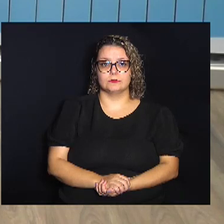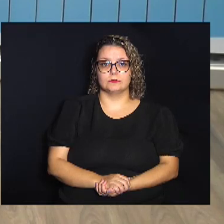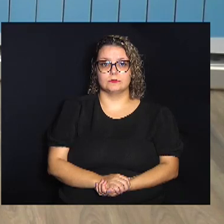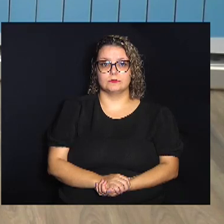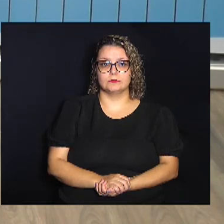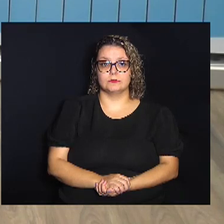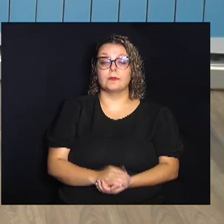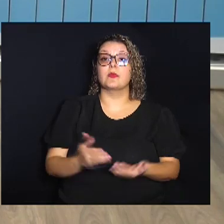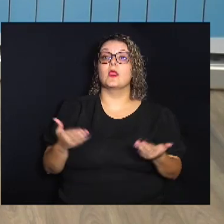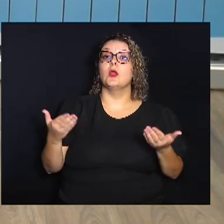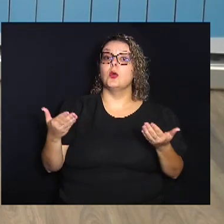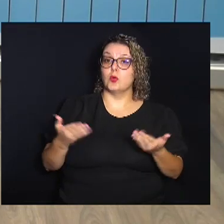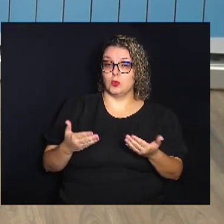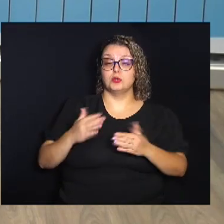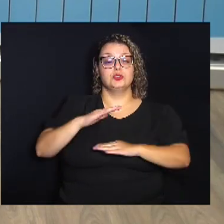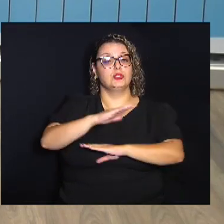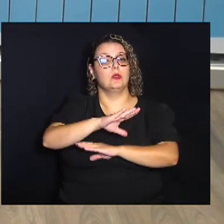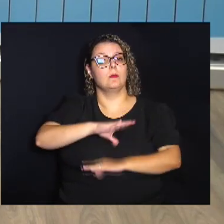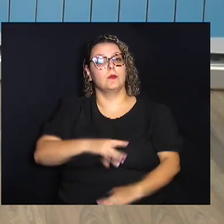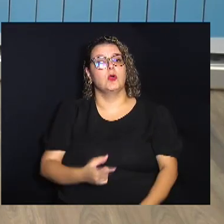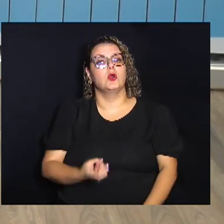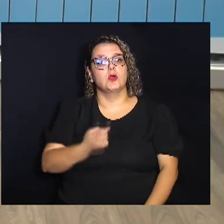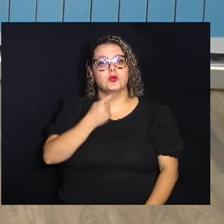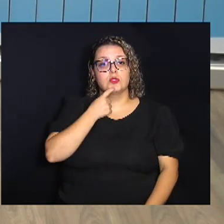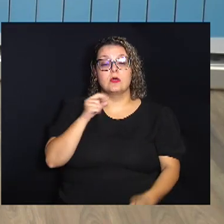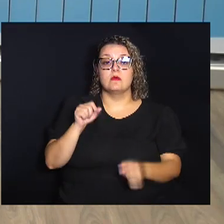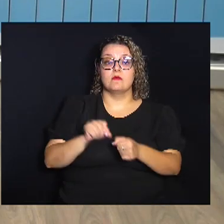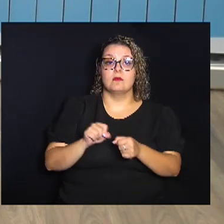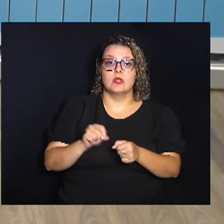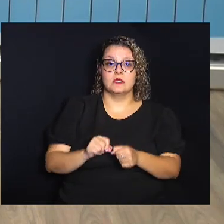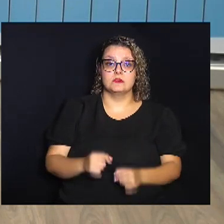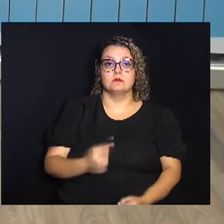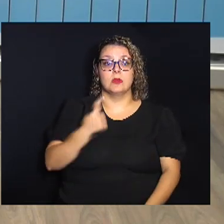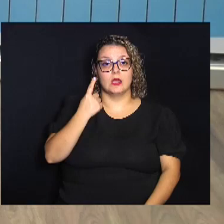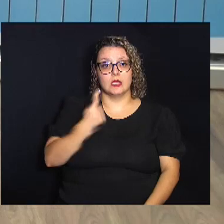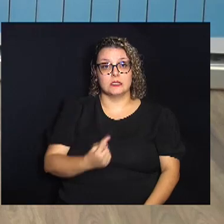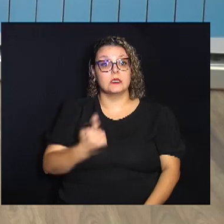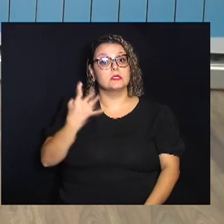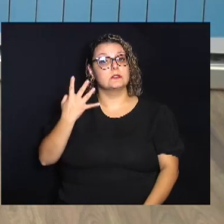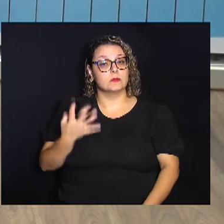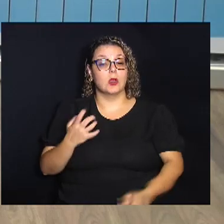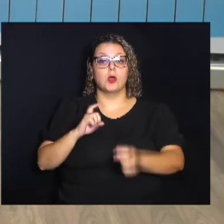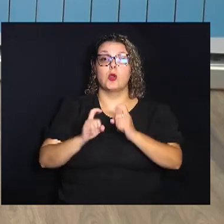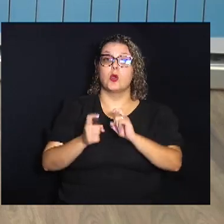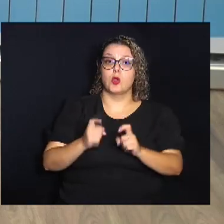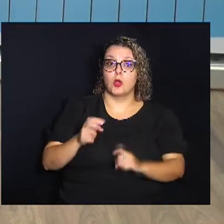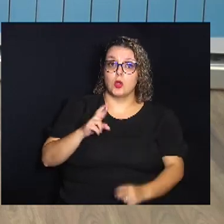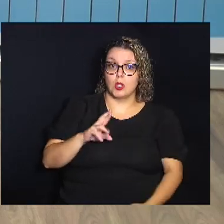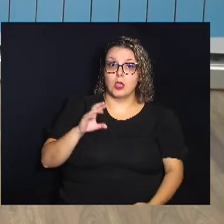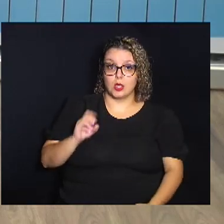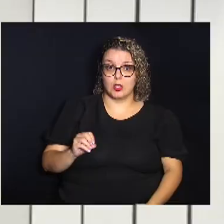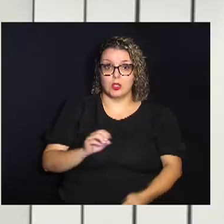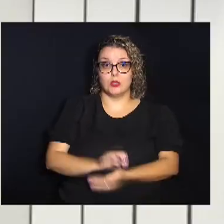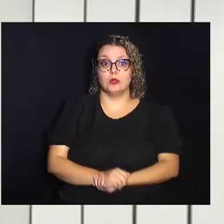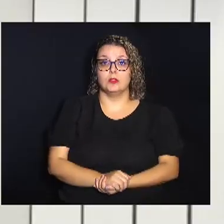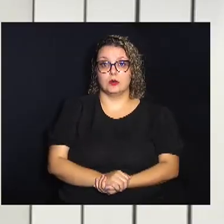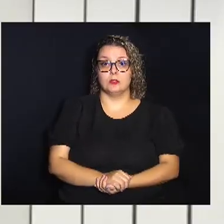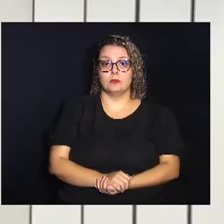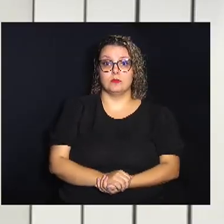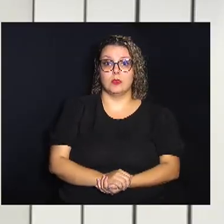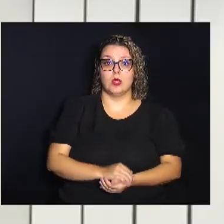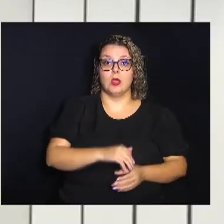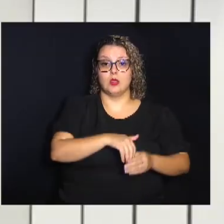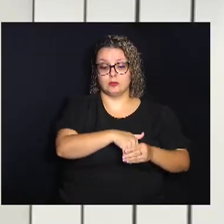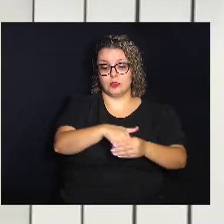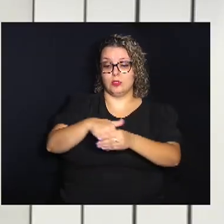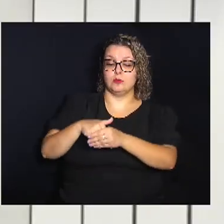E hoje a Câmara Municipal de Campinas realiza a sua 14ª reunião ordinária. Entre as